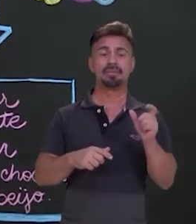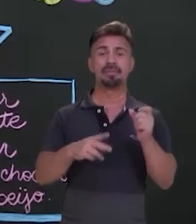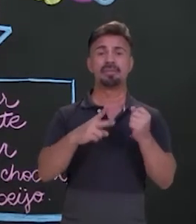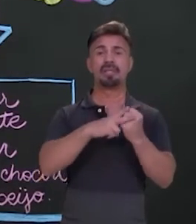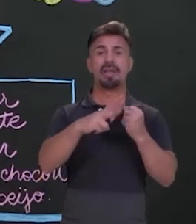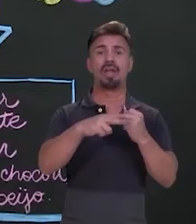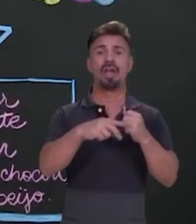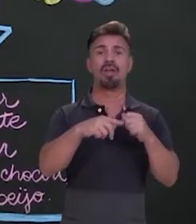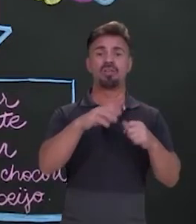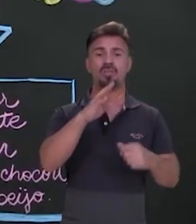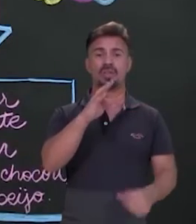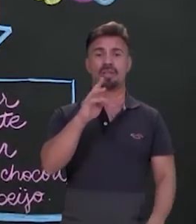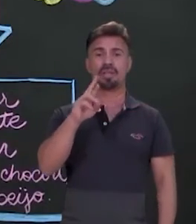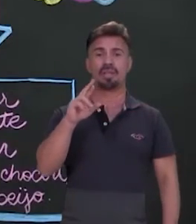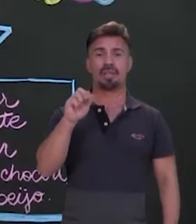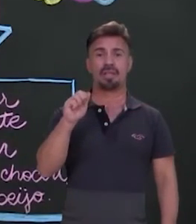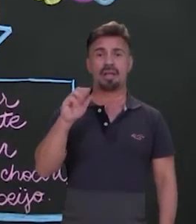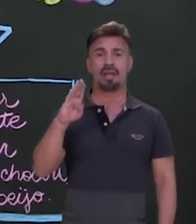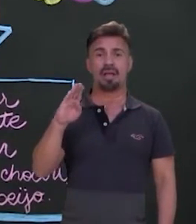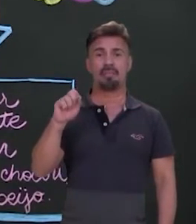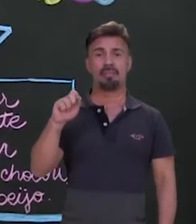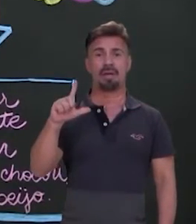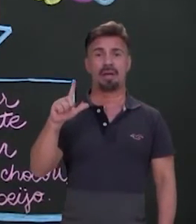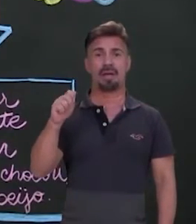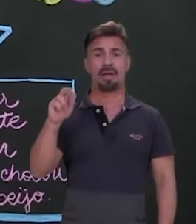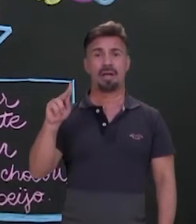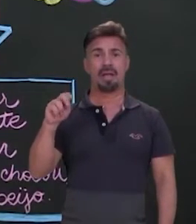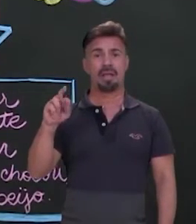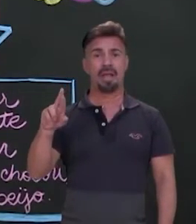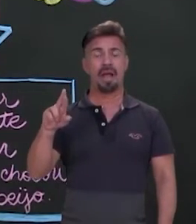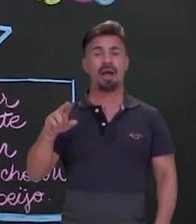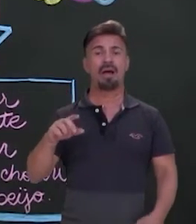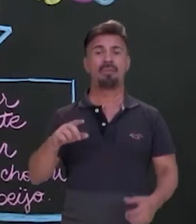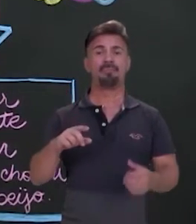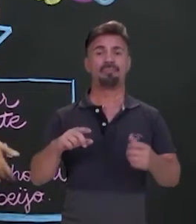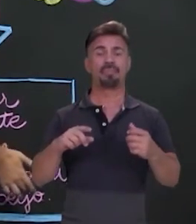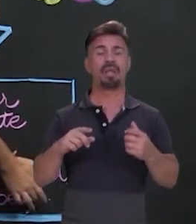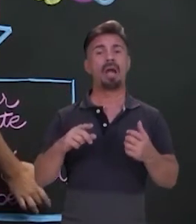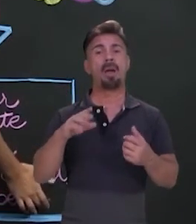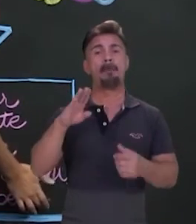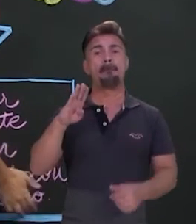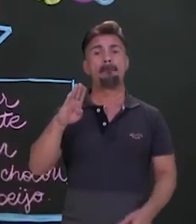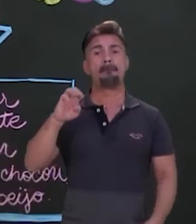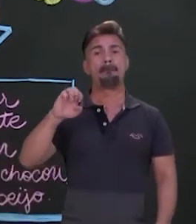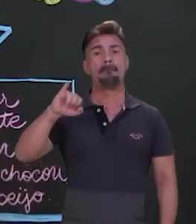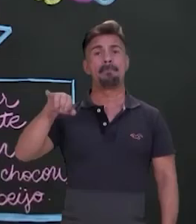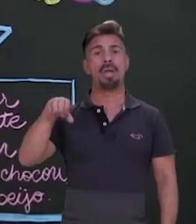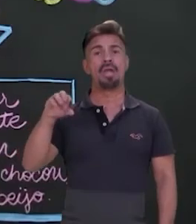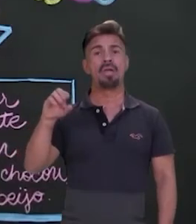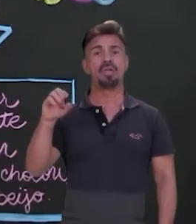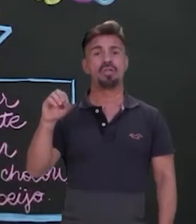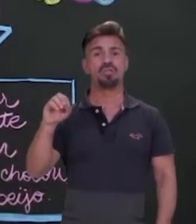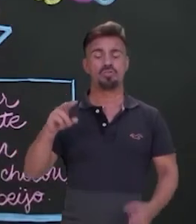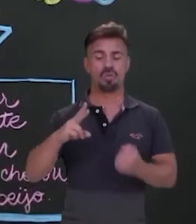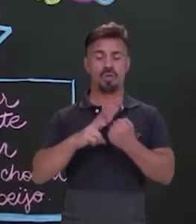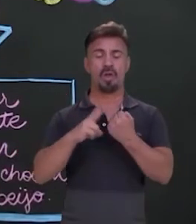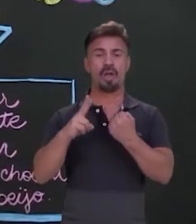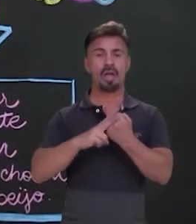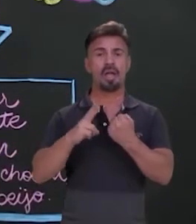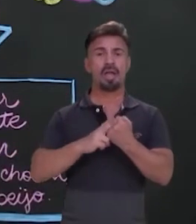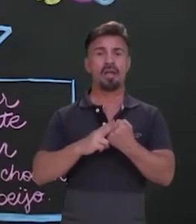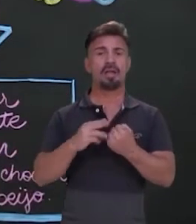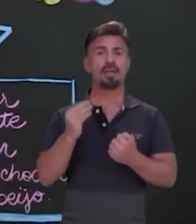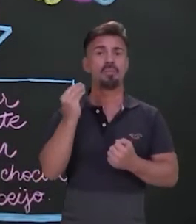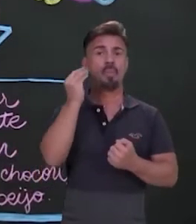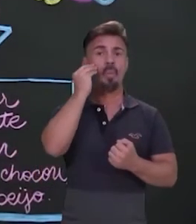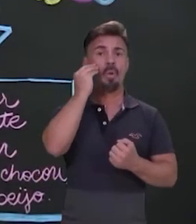verbo trabalhar. A palavra beijo deriva do verbo beijar. Então, nesse caso, que há uma alteração, há um